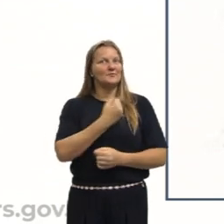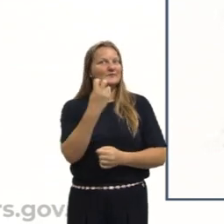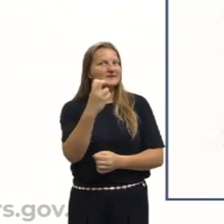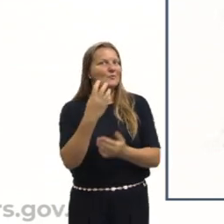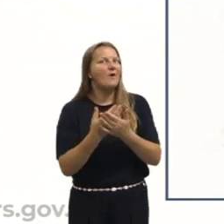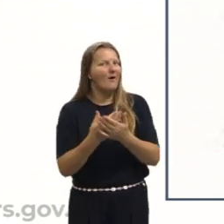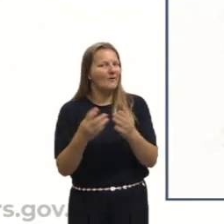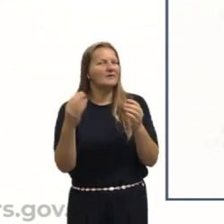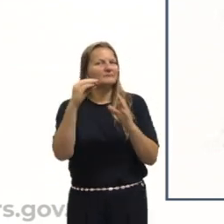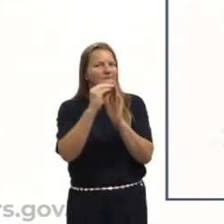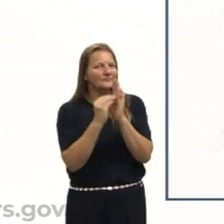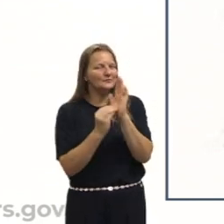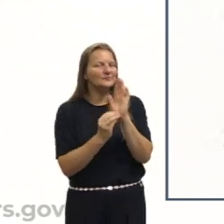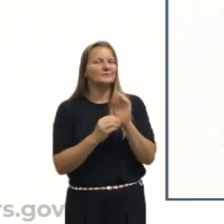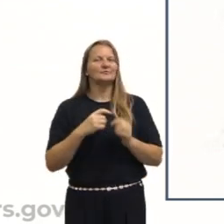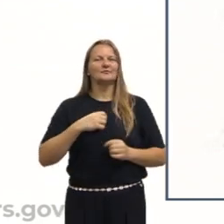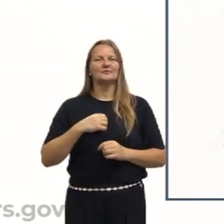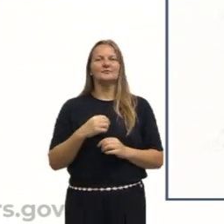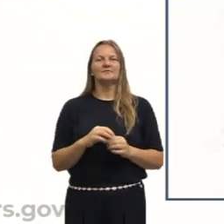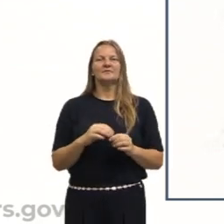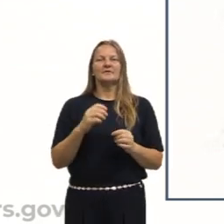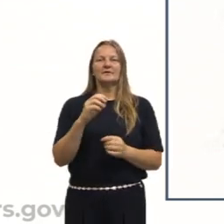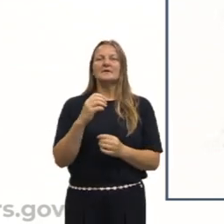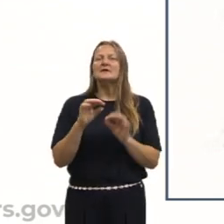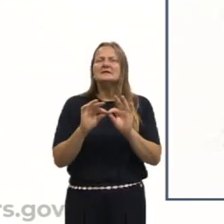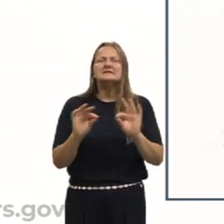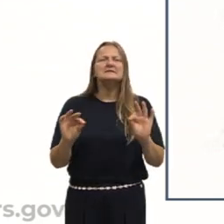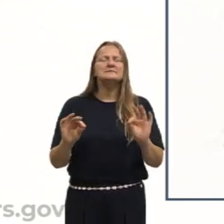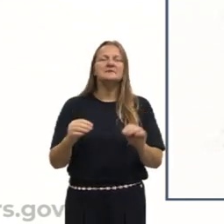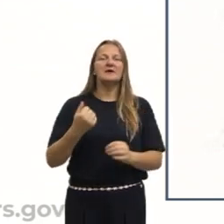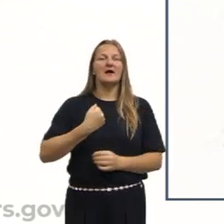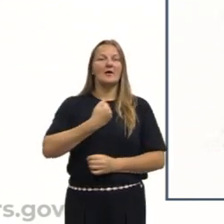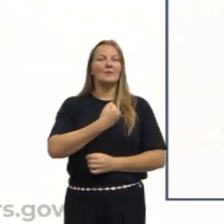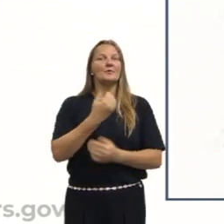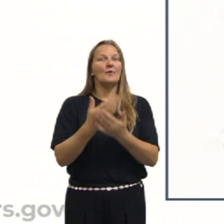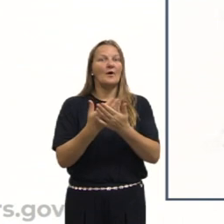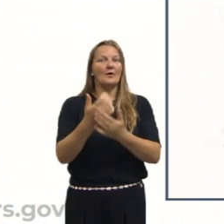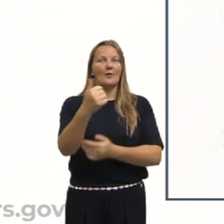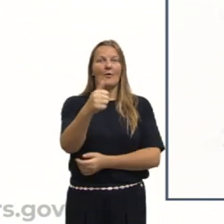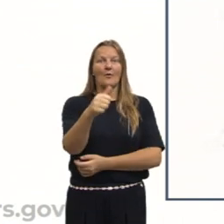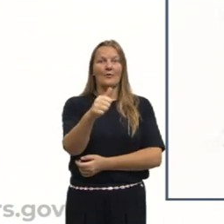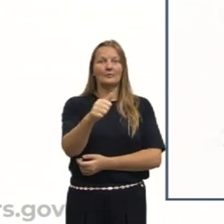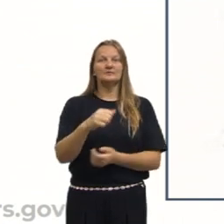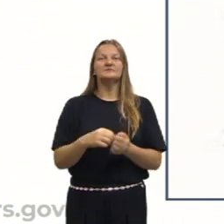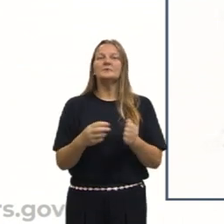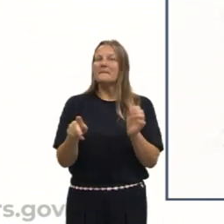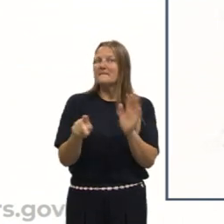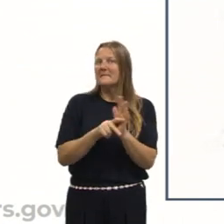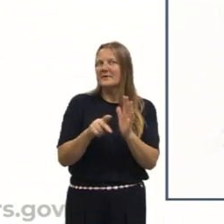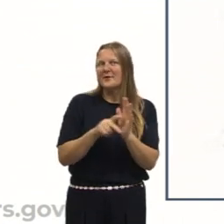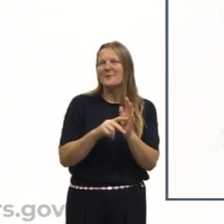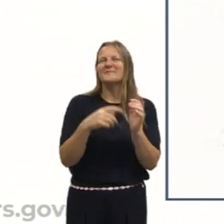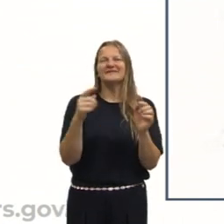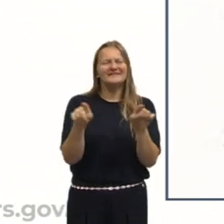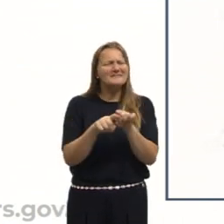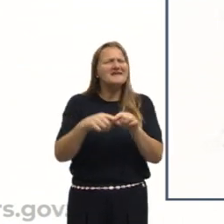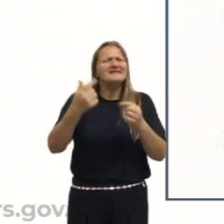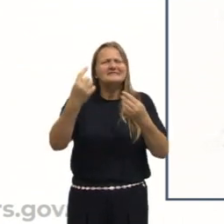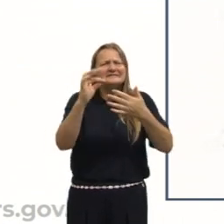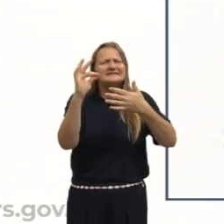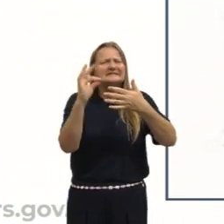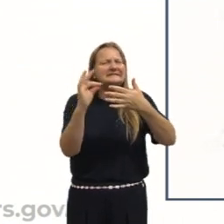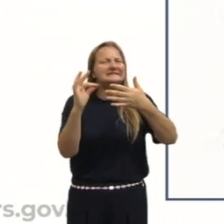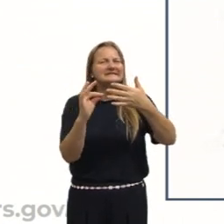presente simples futuro simples aula 11 de novo phras overbs olha lá quanta coisa